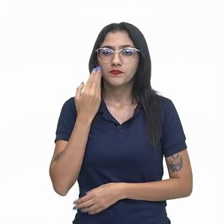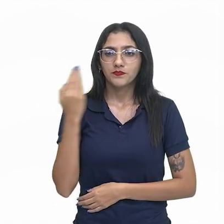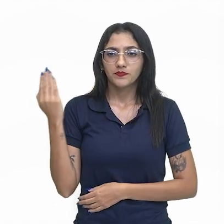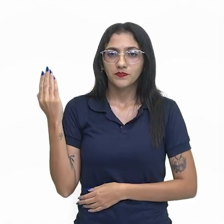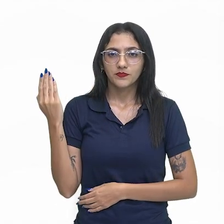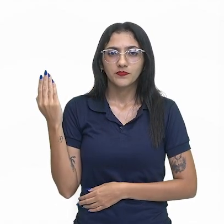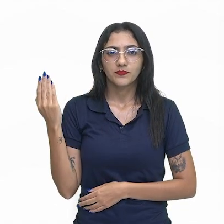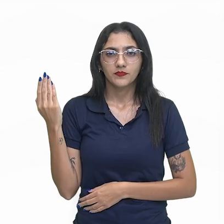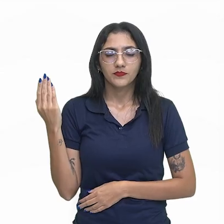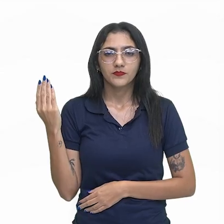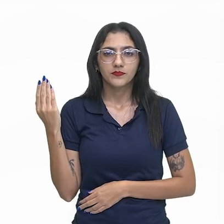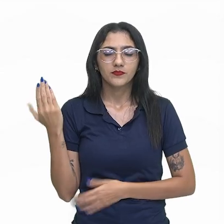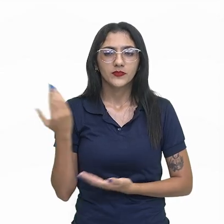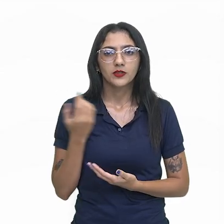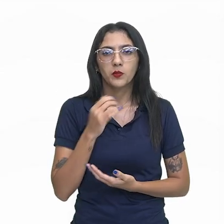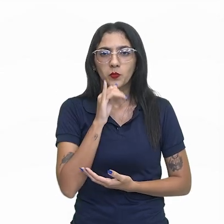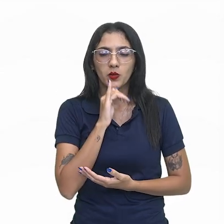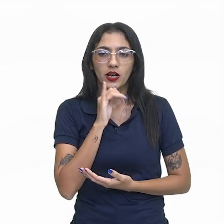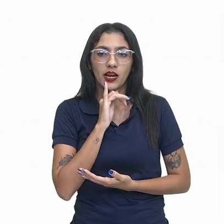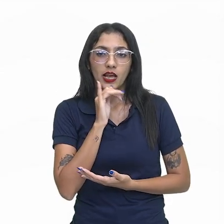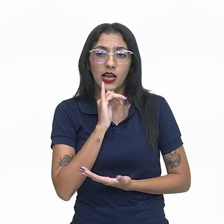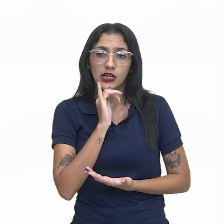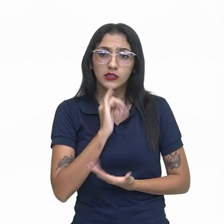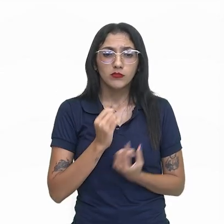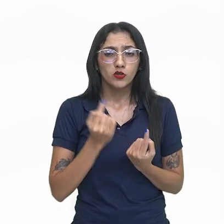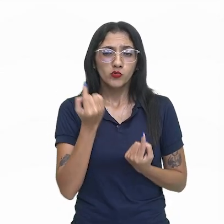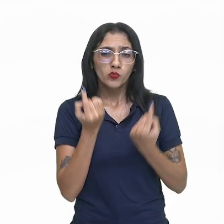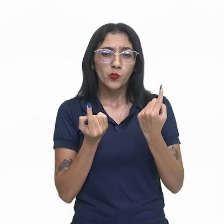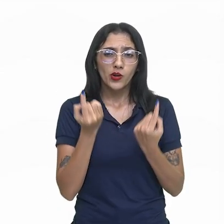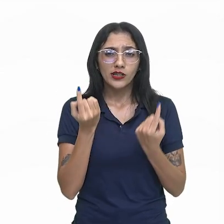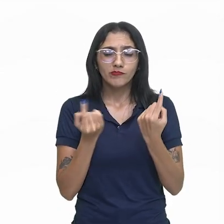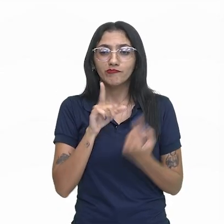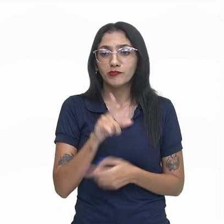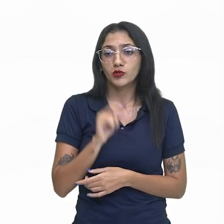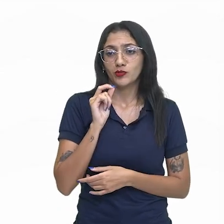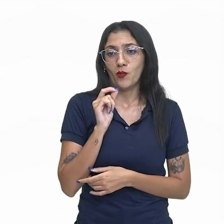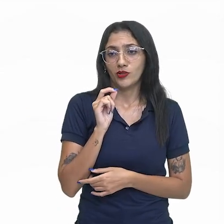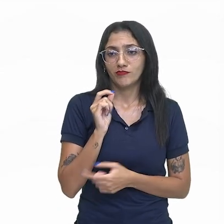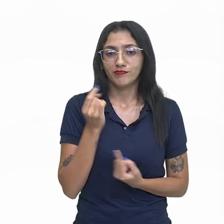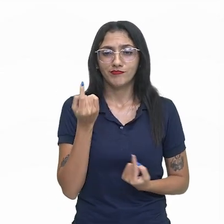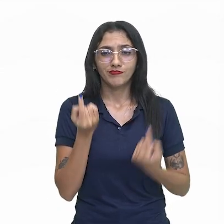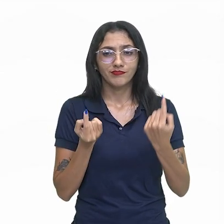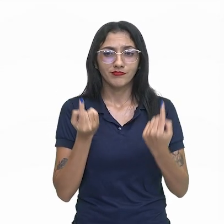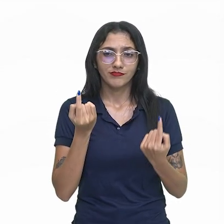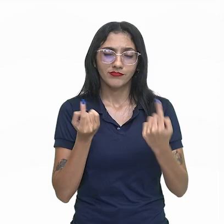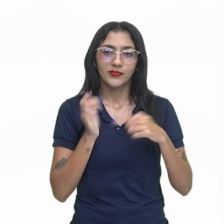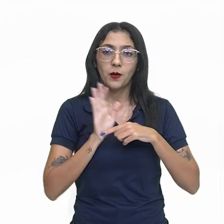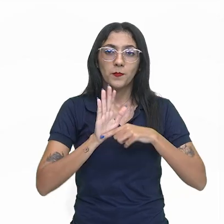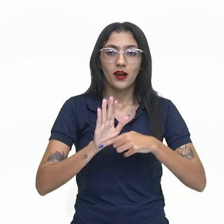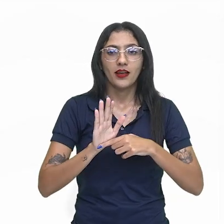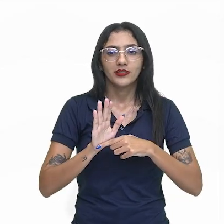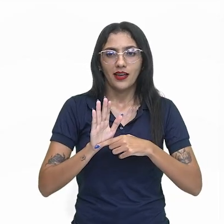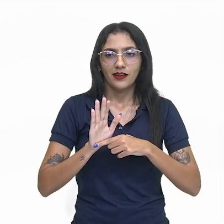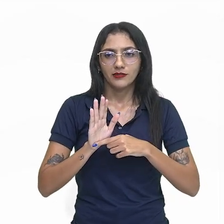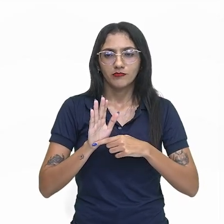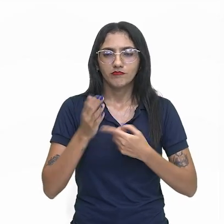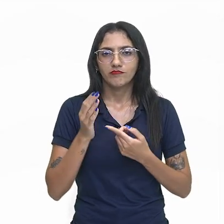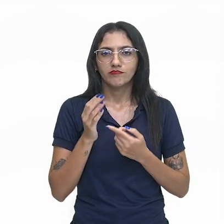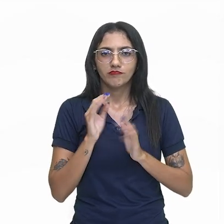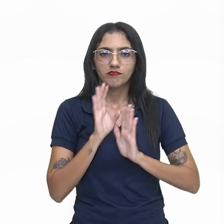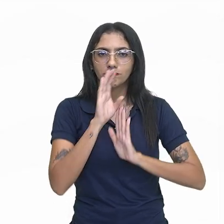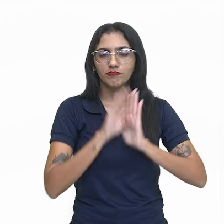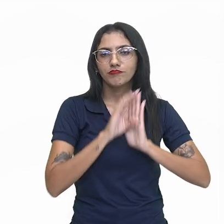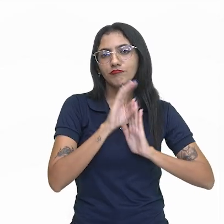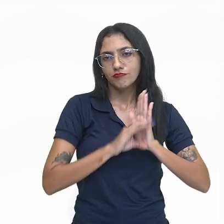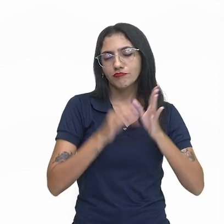Conjunção alternativa. Olha, você tem essas alternativas, né? Já está falando, já dentro do conceito